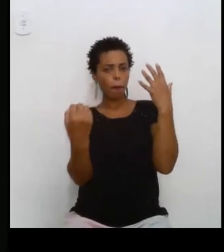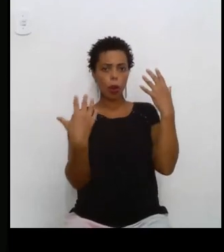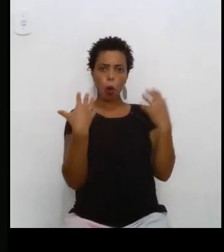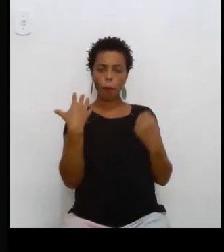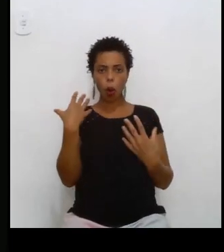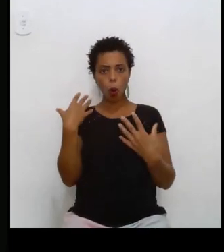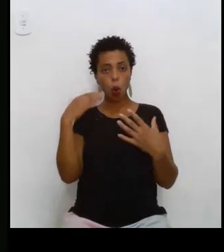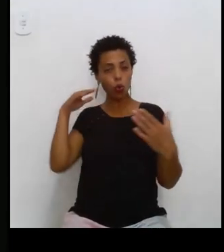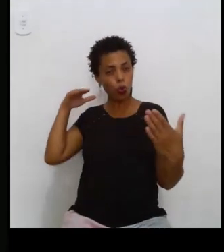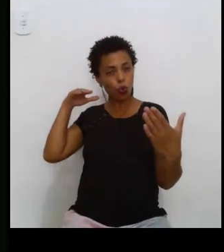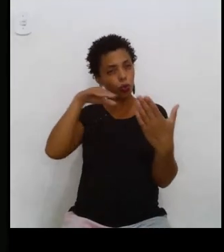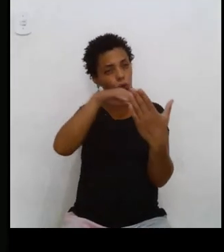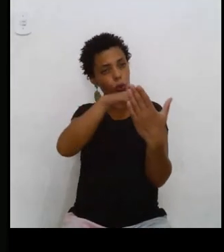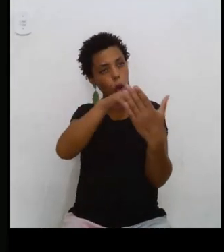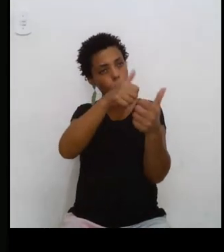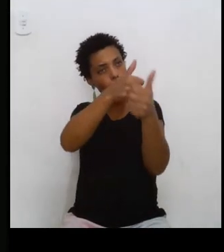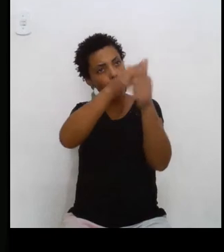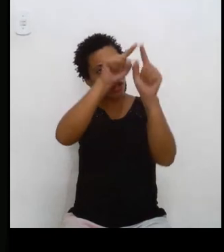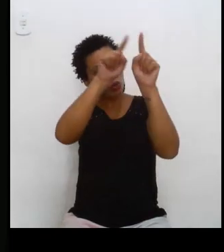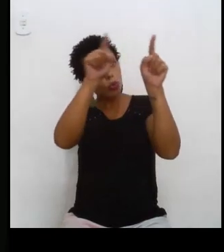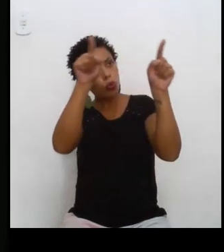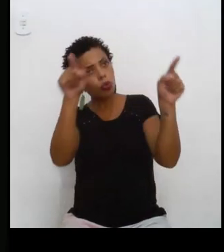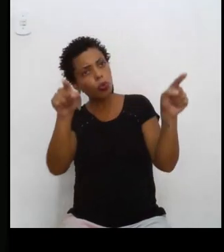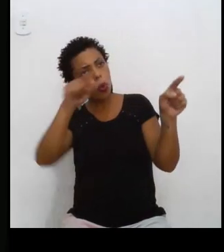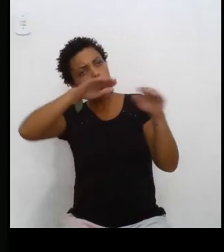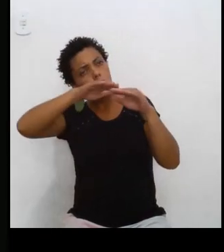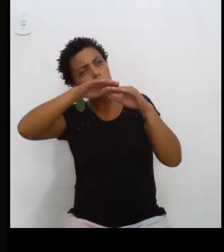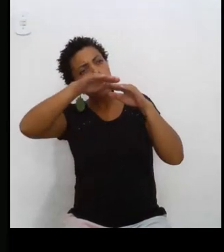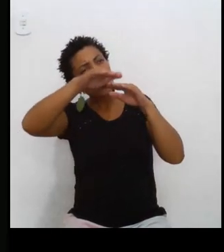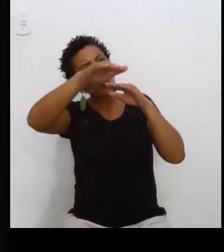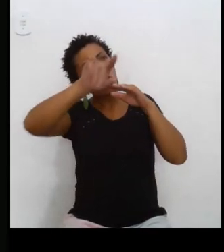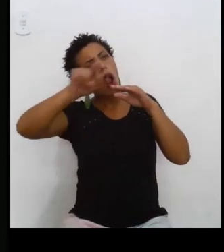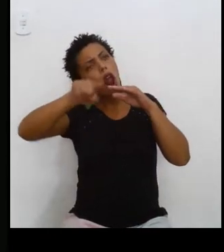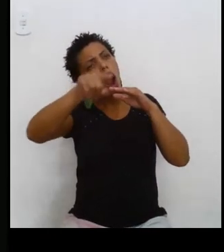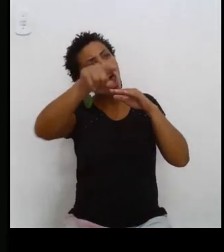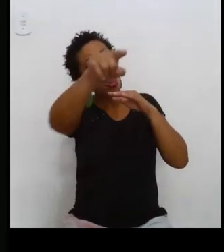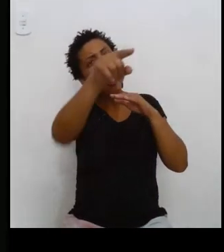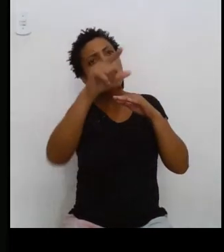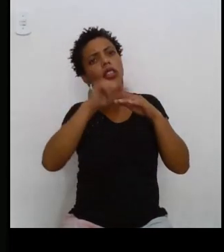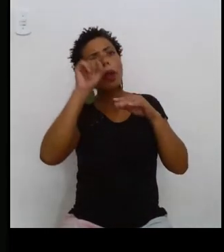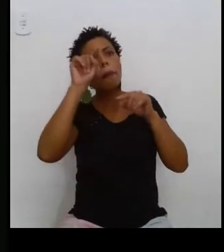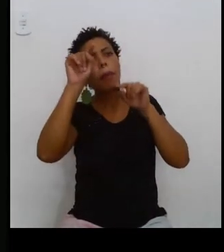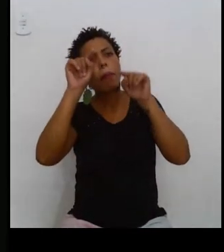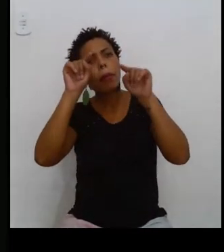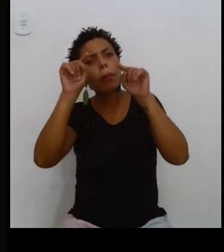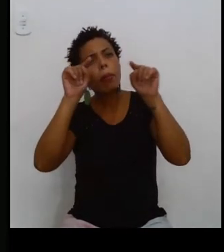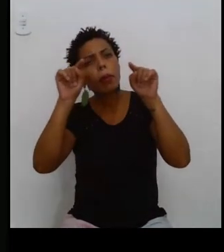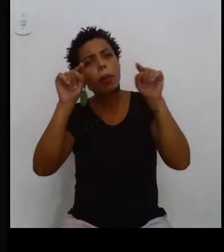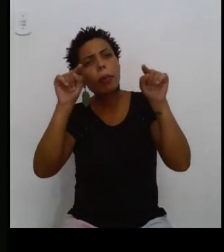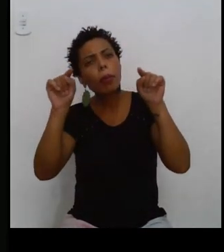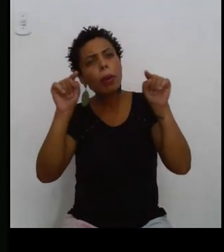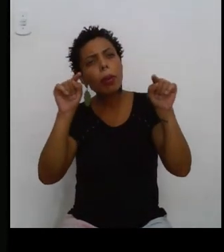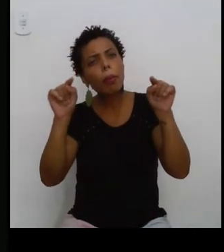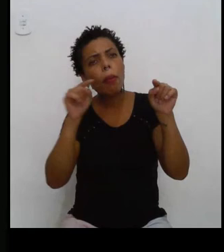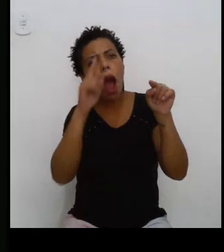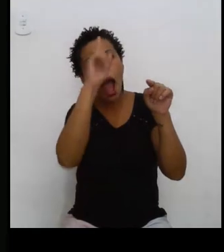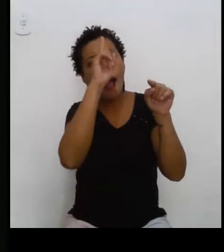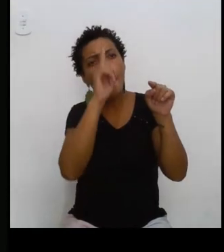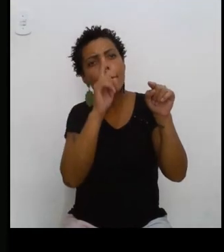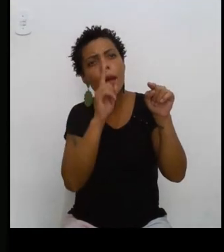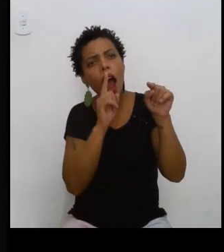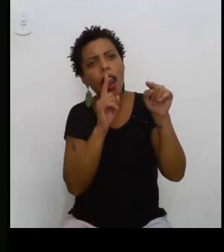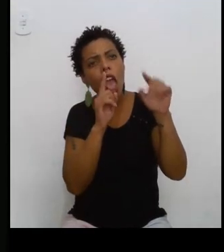a Emicida obscuro infinita pequenos pontos luminosos de um amarelo bem cintilante brotam do meio da